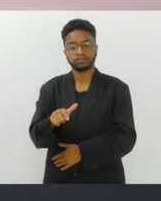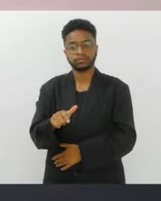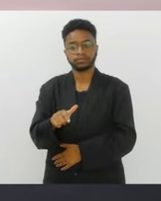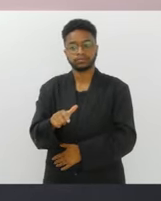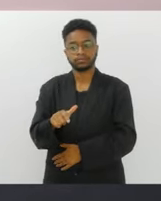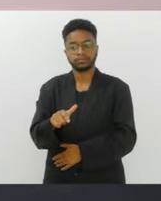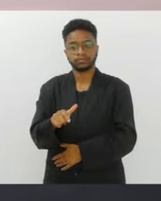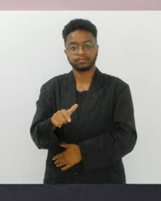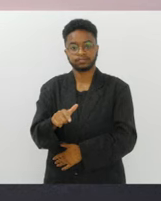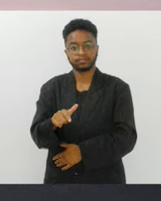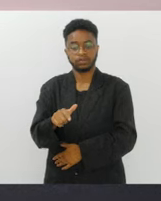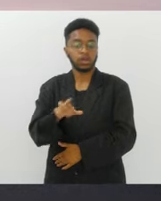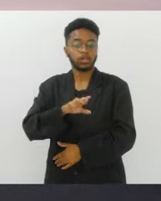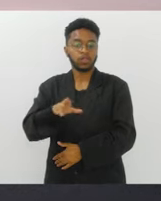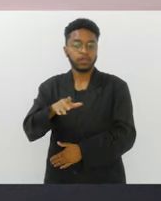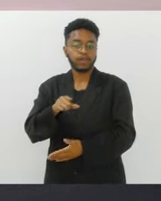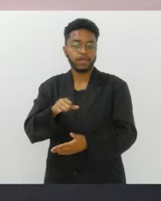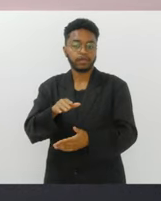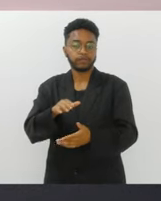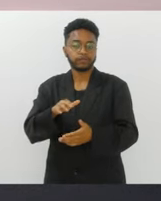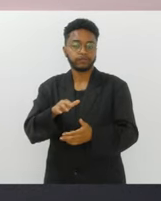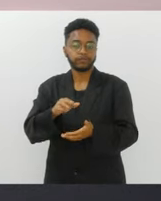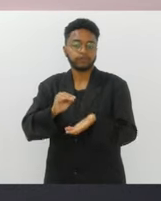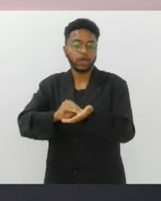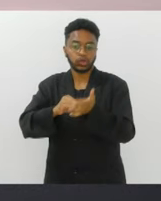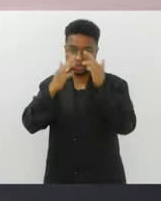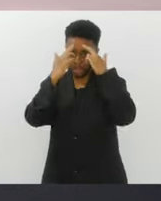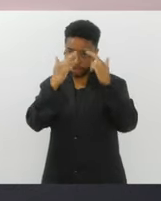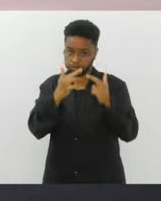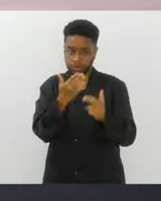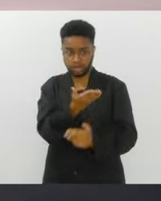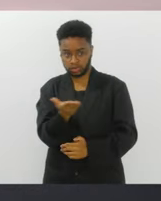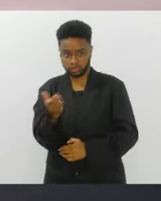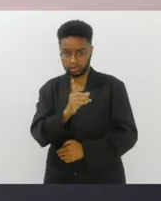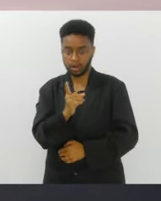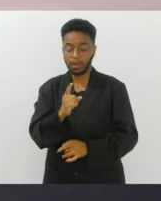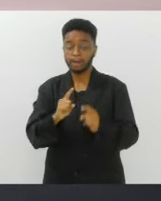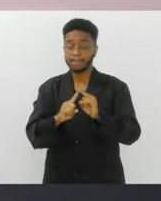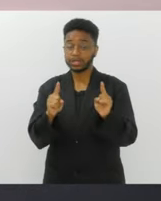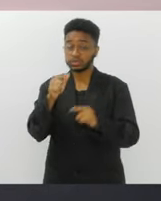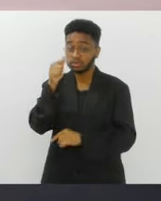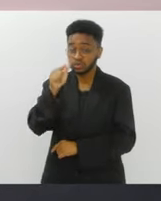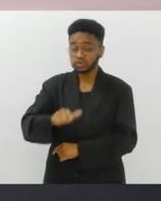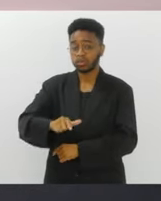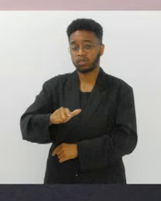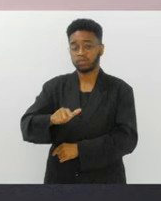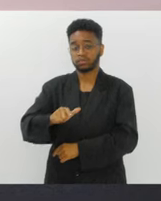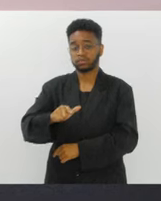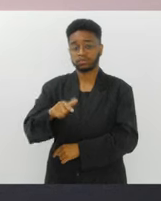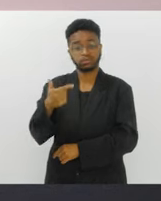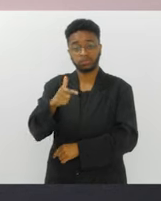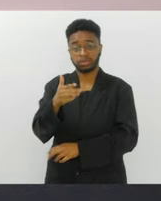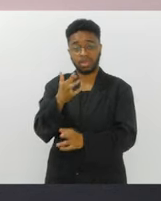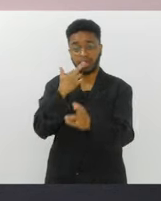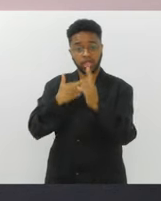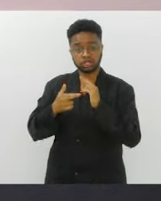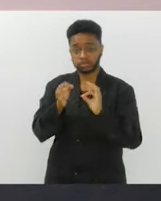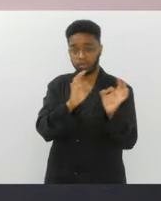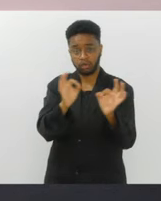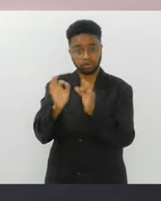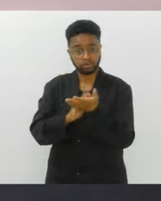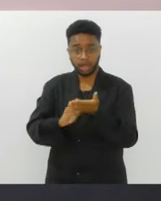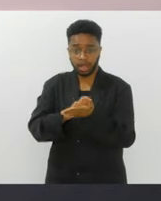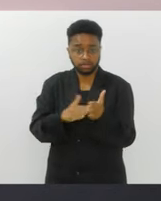não desrespeitando as pessoas que aqui estão, mais uma vez, não temos respostas até o